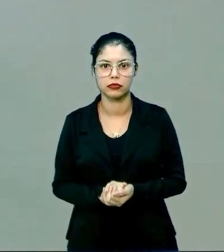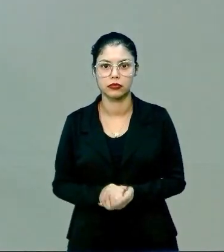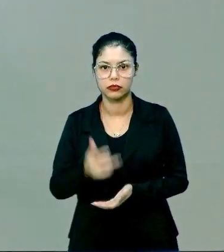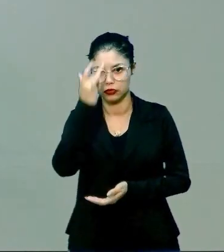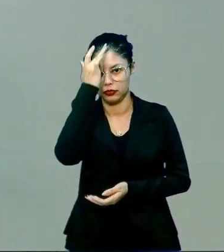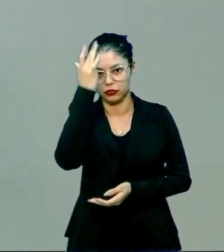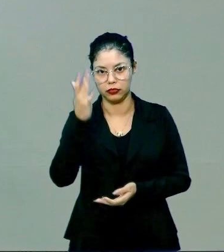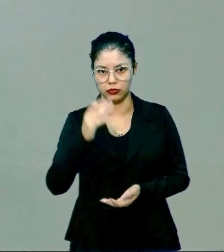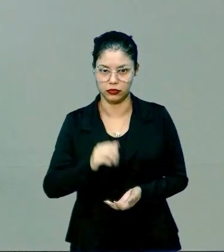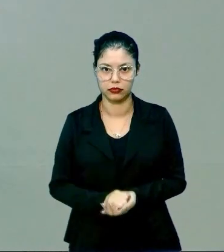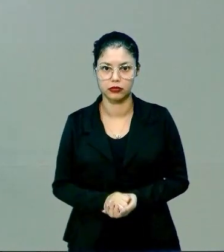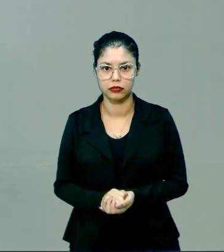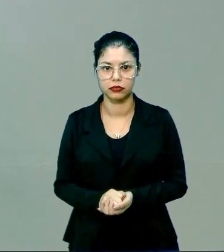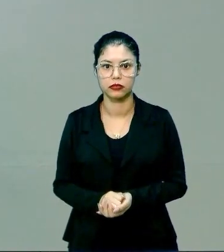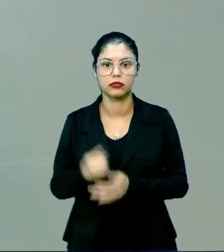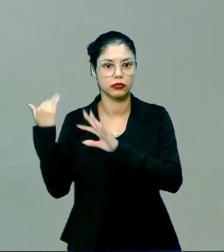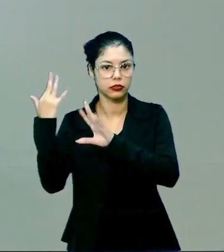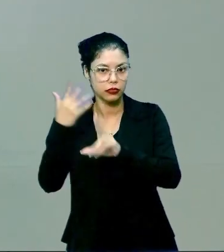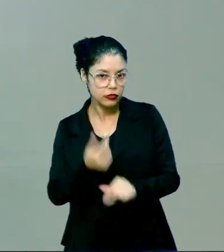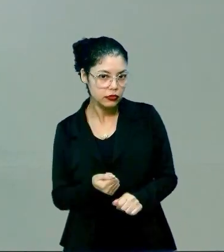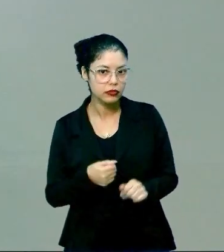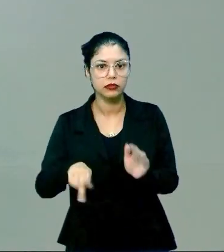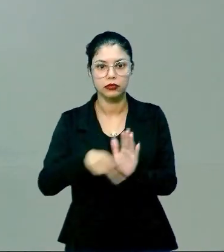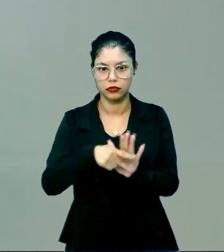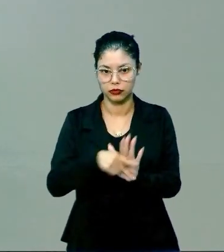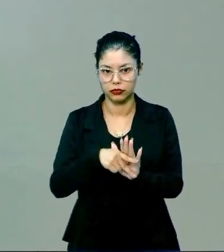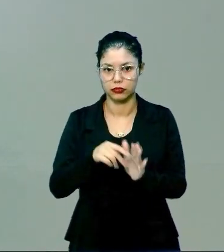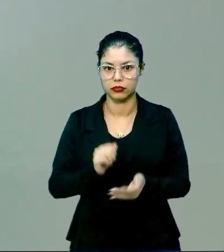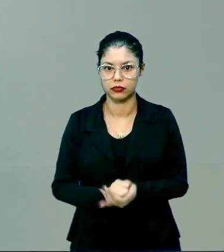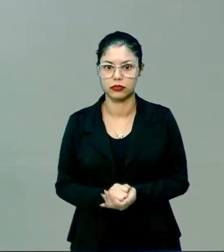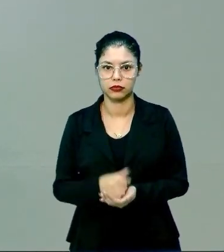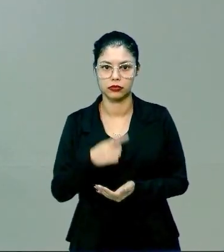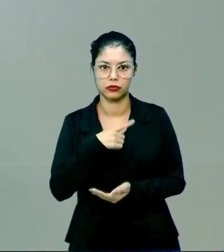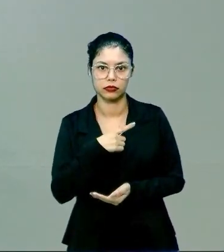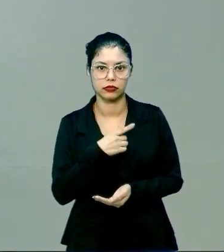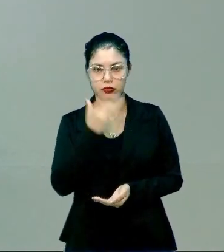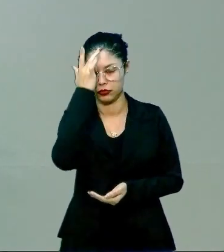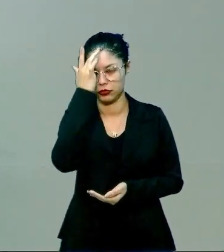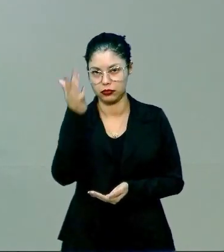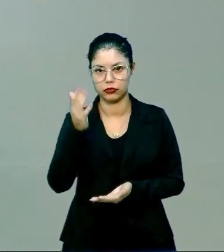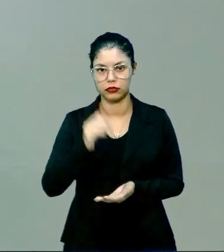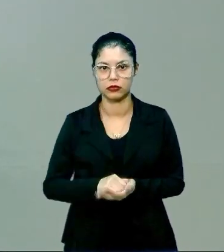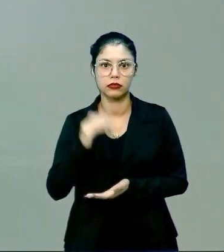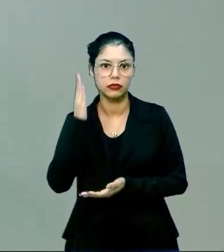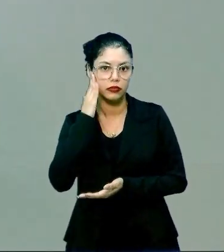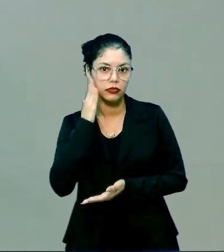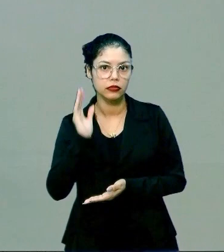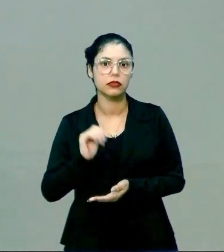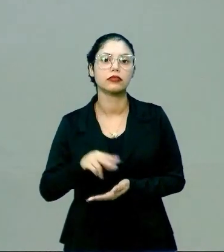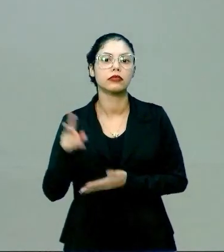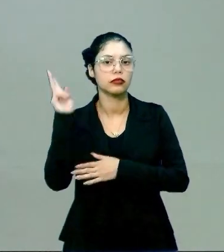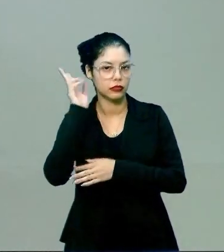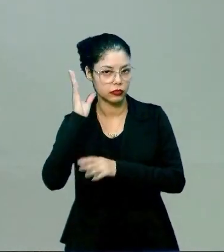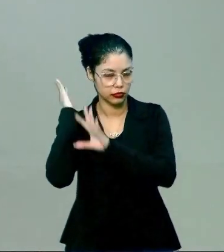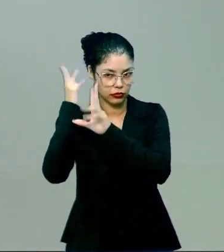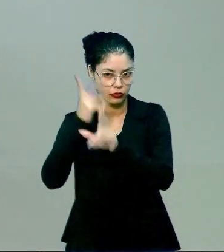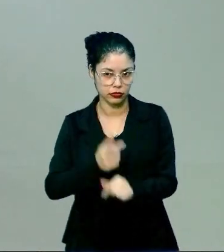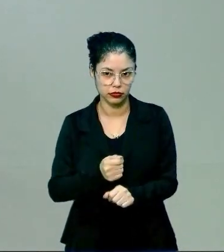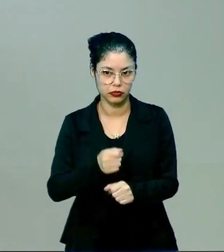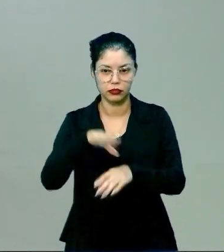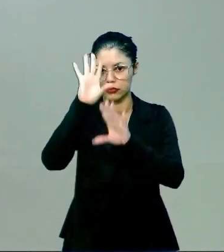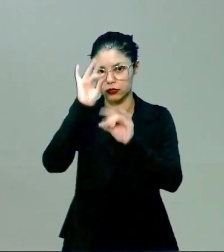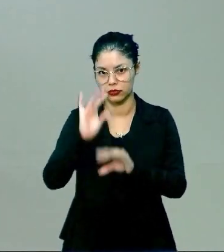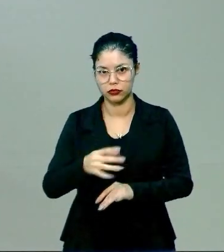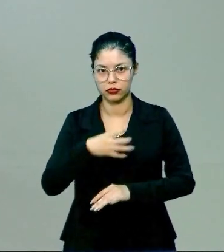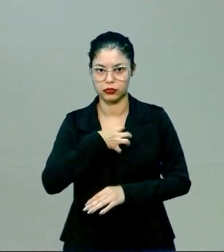ficar fácil você revendo essas propriedades. Você tem uma facilidade de entender e lembrar